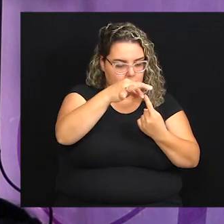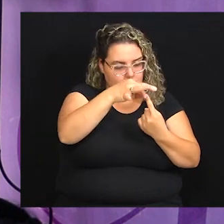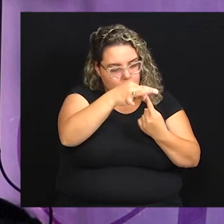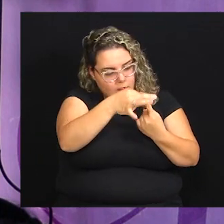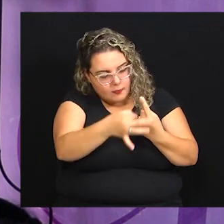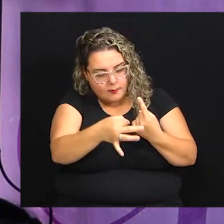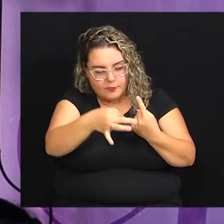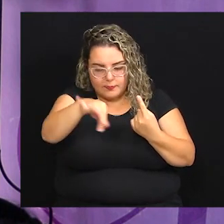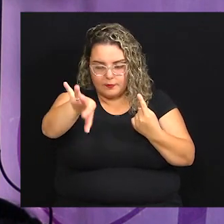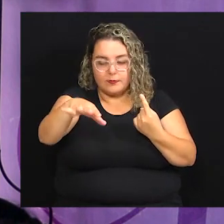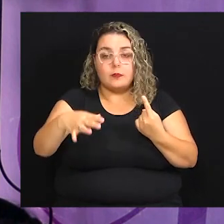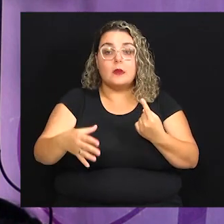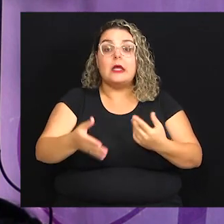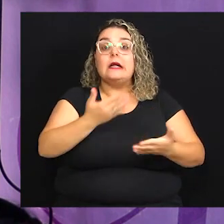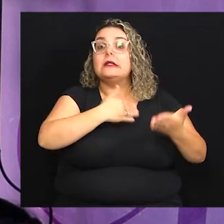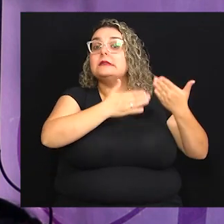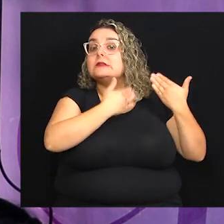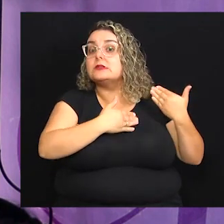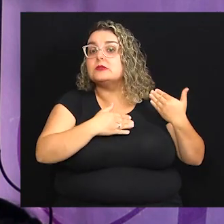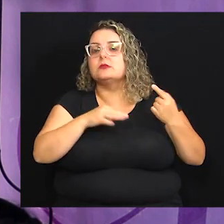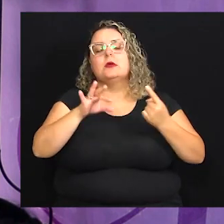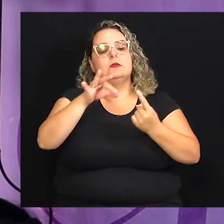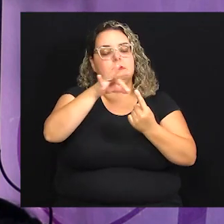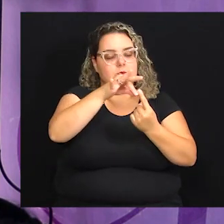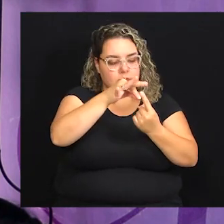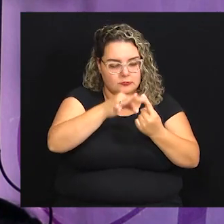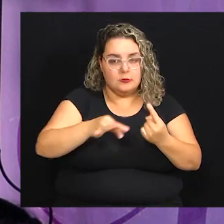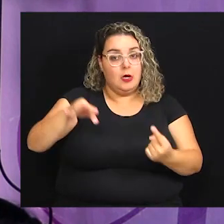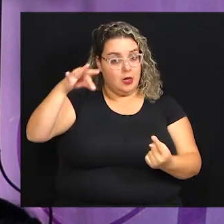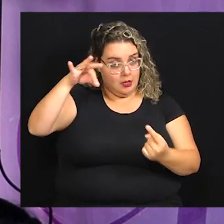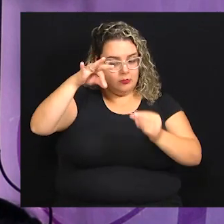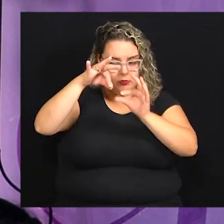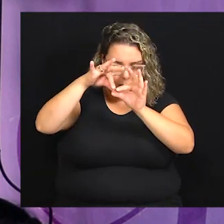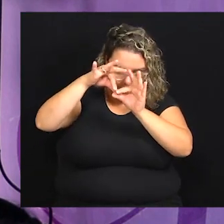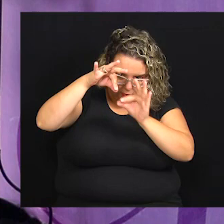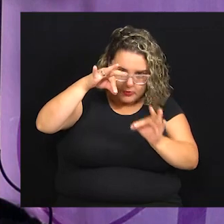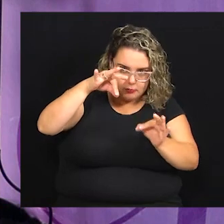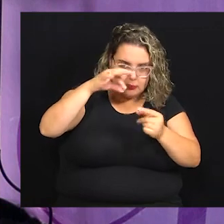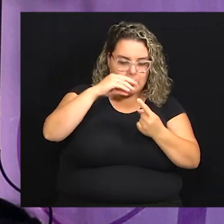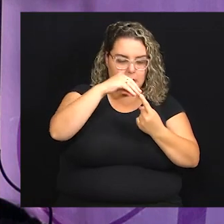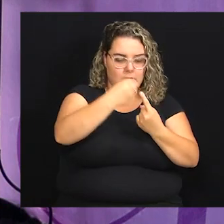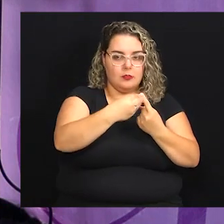Sim, é verdade. Antigamente, os antigos, eles pegavam aquilo,